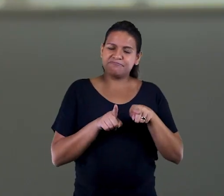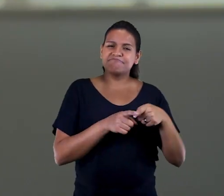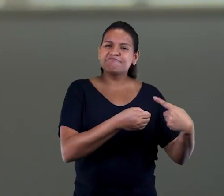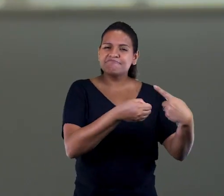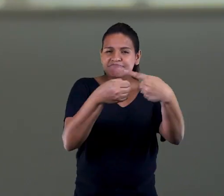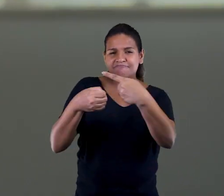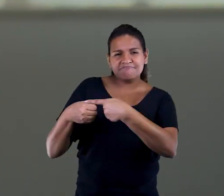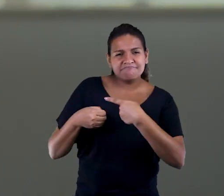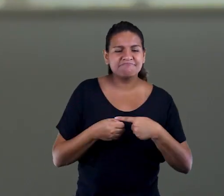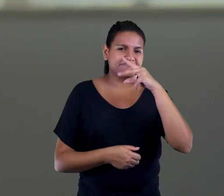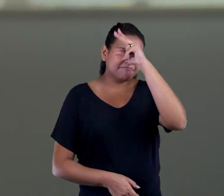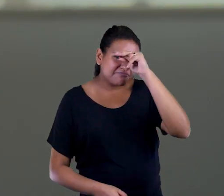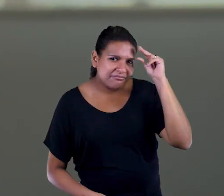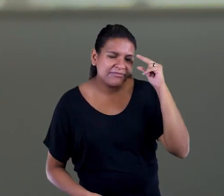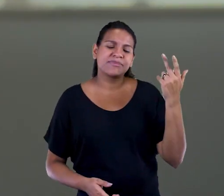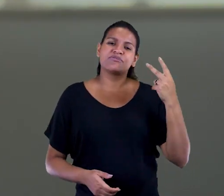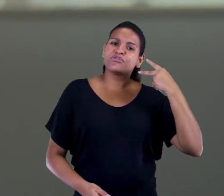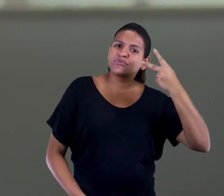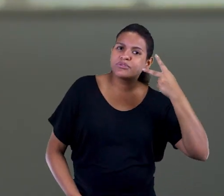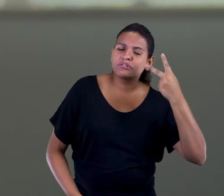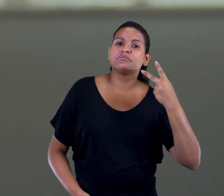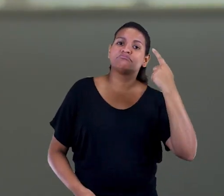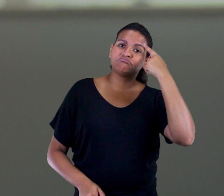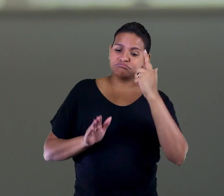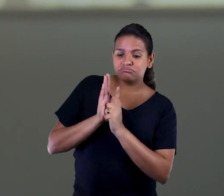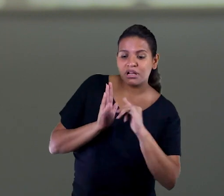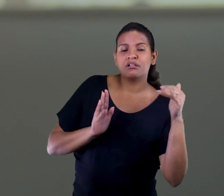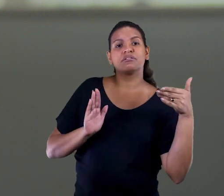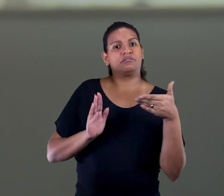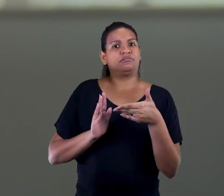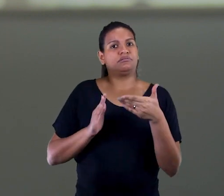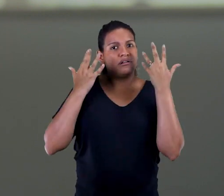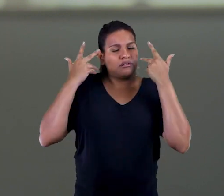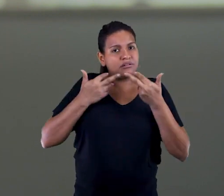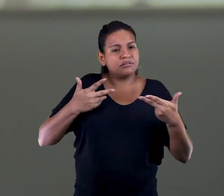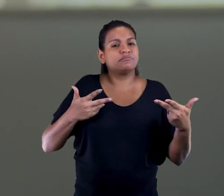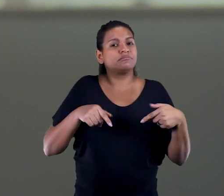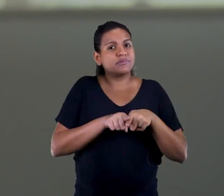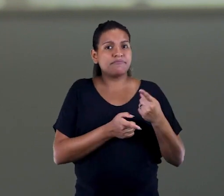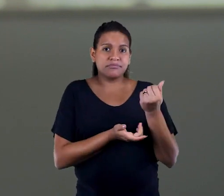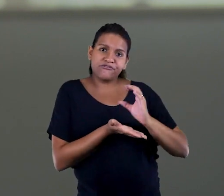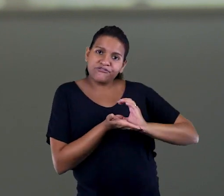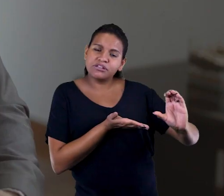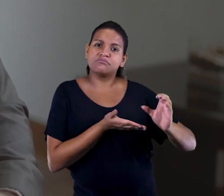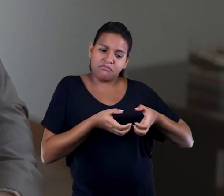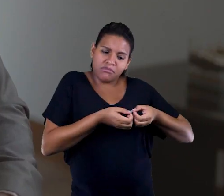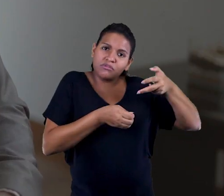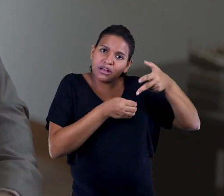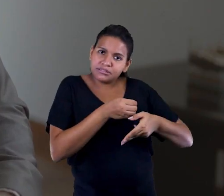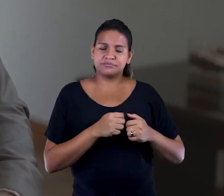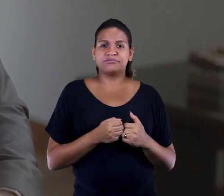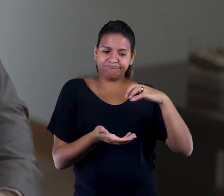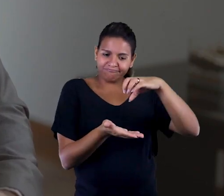cada município, com os vereadores, com os prefeitos, criarem uma legislação, da causa animal, investimento em castração,